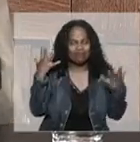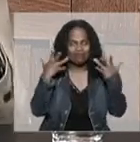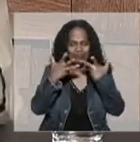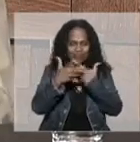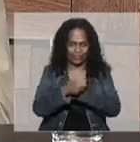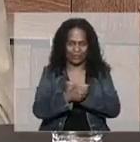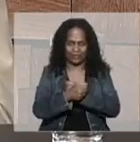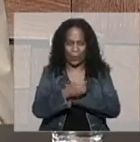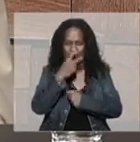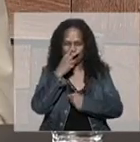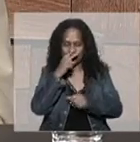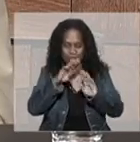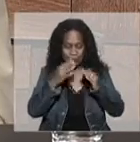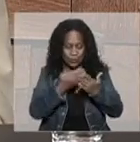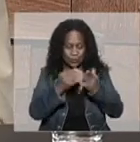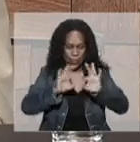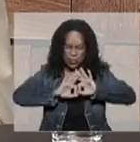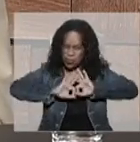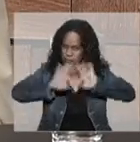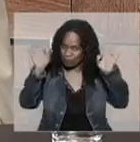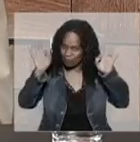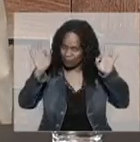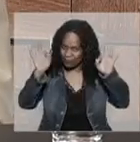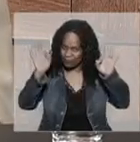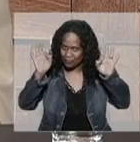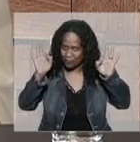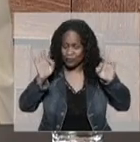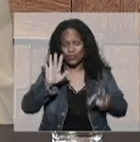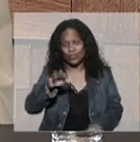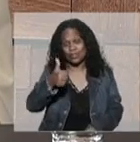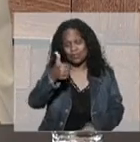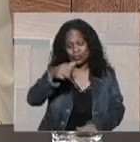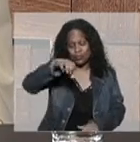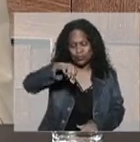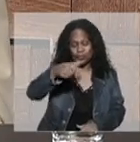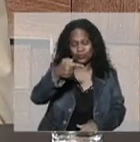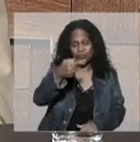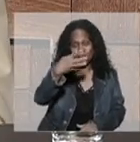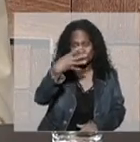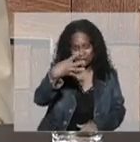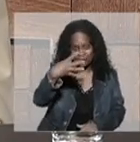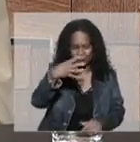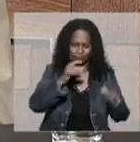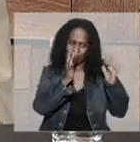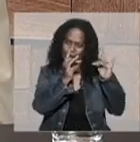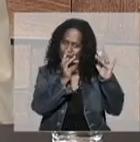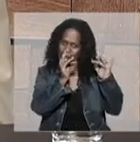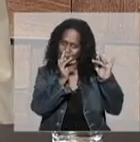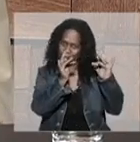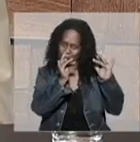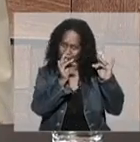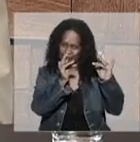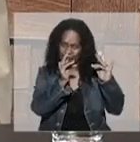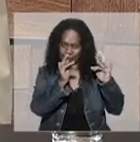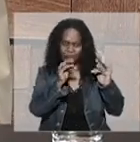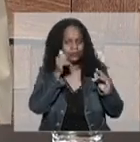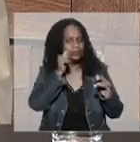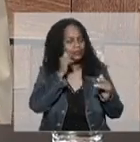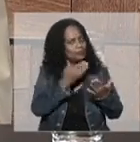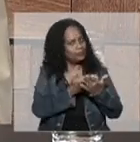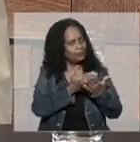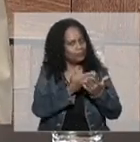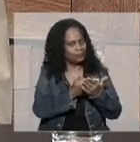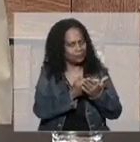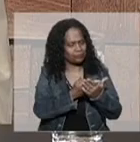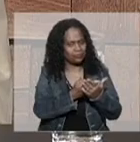fascinado. Então foi uma escola fantástica. Só que, em 74, eu namorava uma estudante